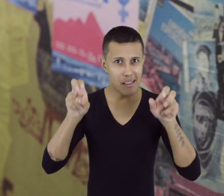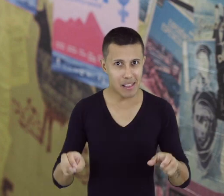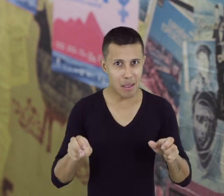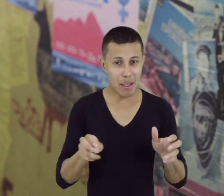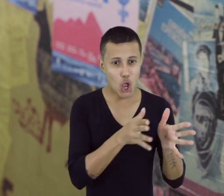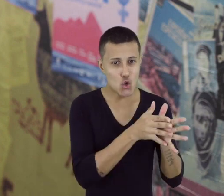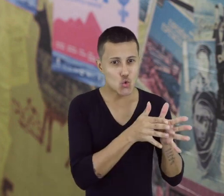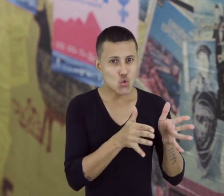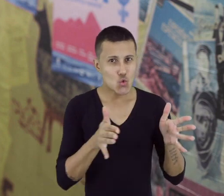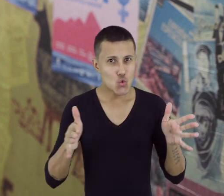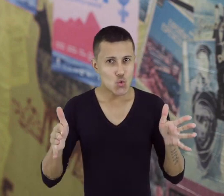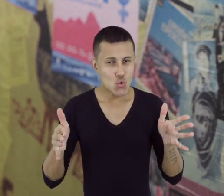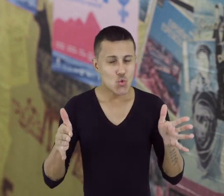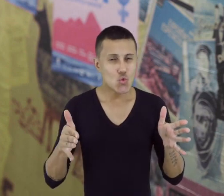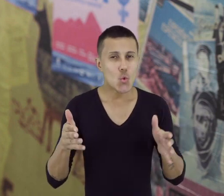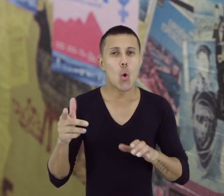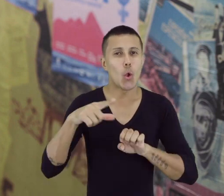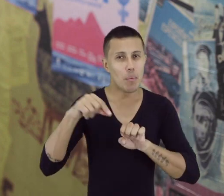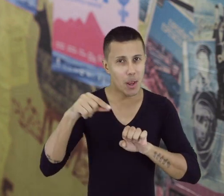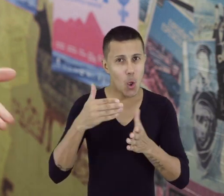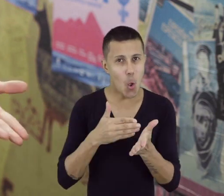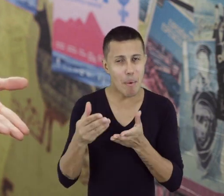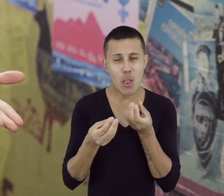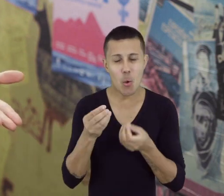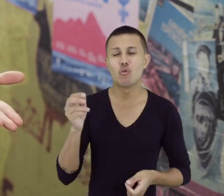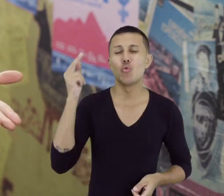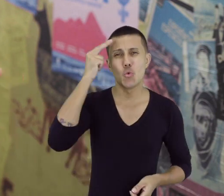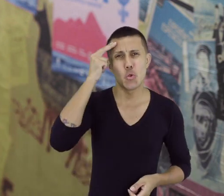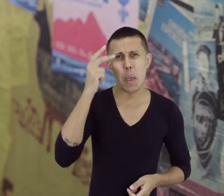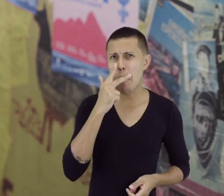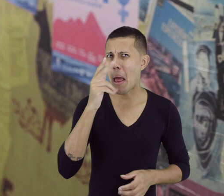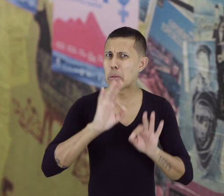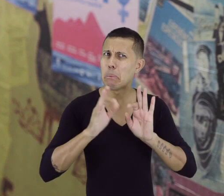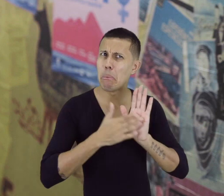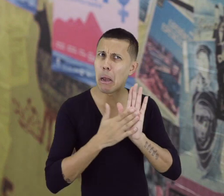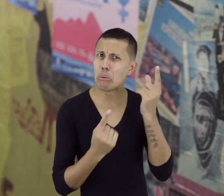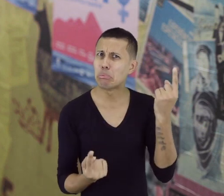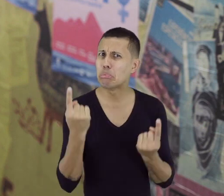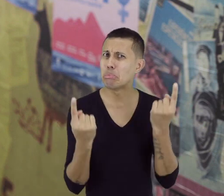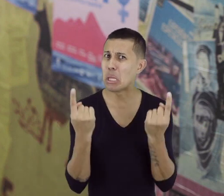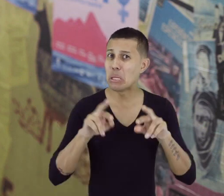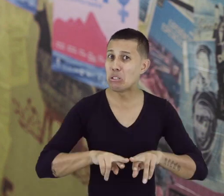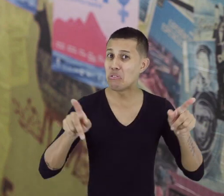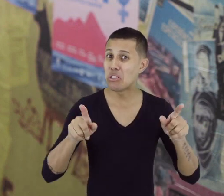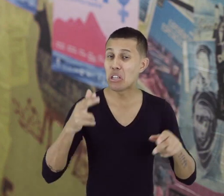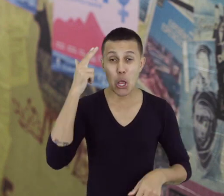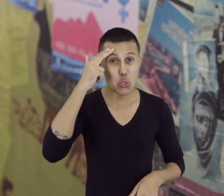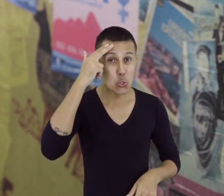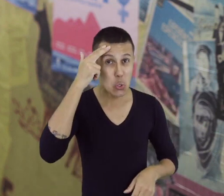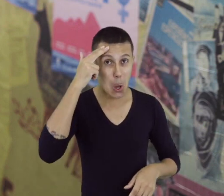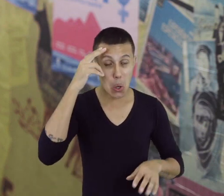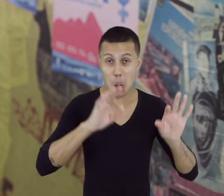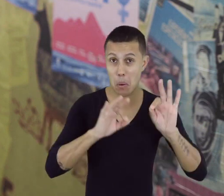a jornada empreendedora e, como qualquer jornada, começa com um sonho. Ou será com um plano? Qual é a diferença entre